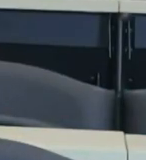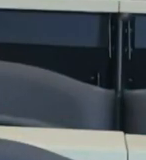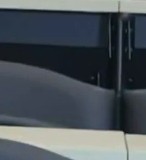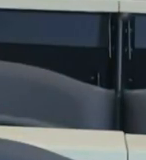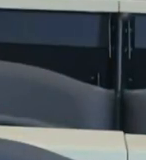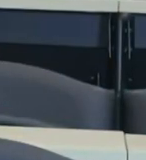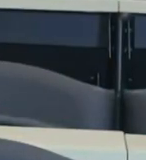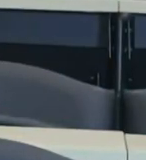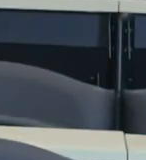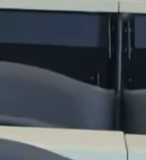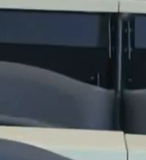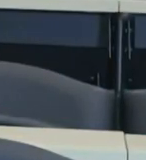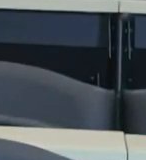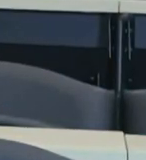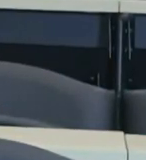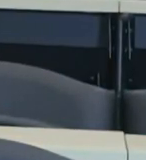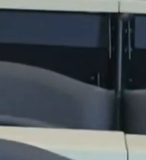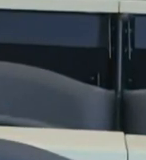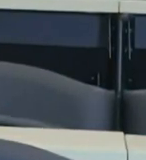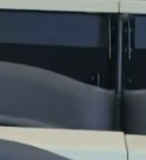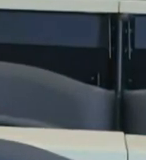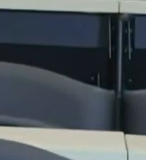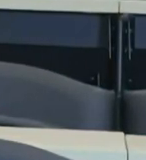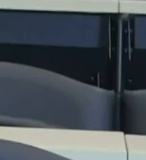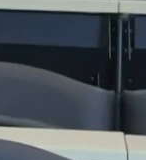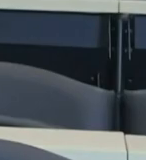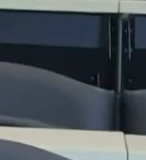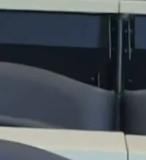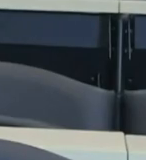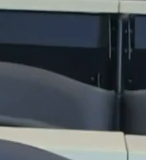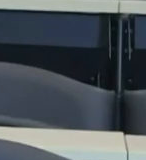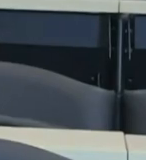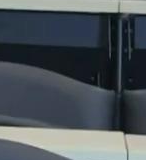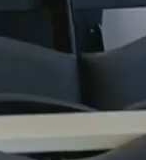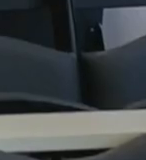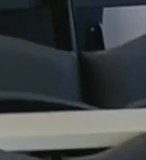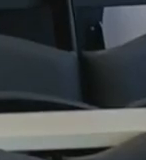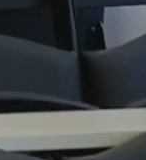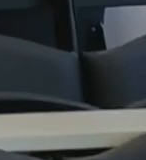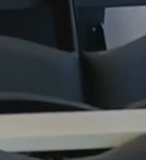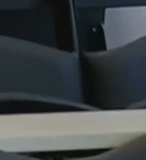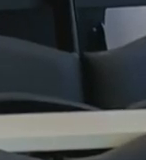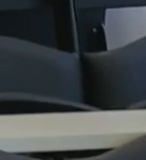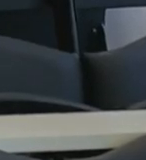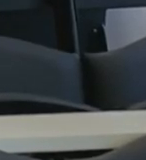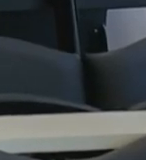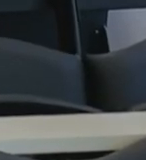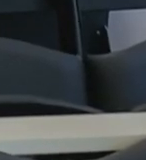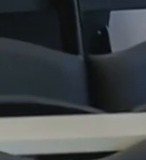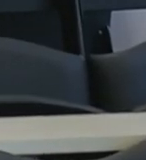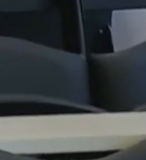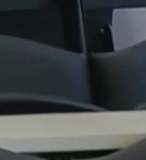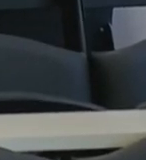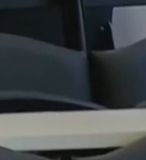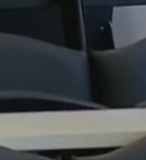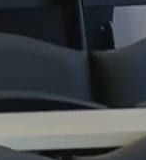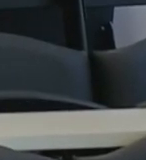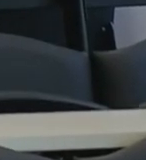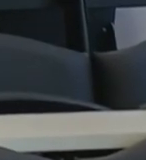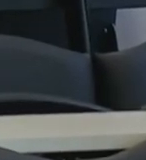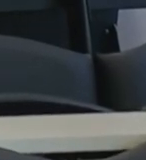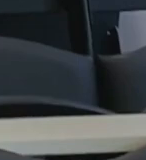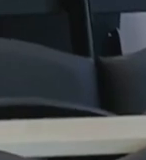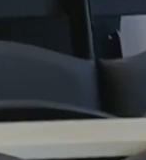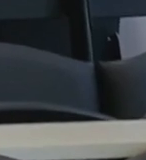hospitais sempre tiveram na FEUESC o seu braço amigo, sua mão estendida para a solução dos problemas, das